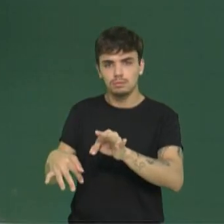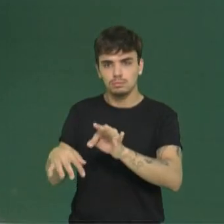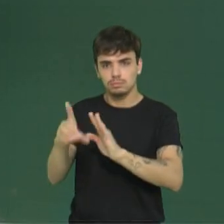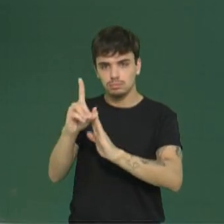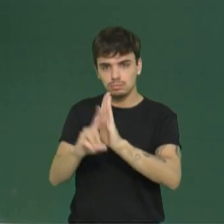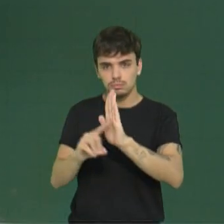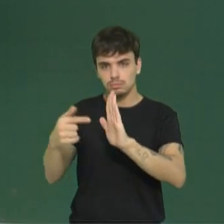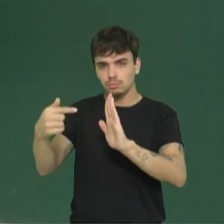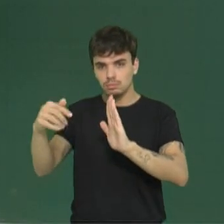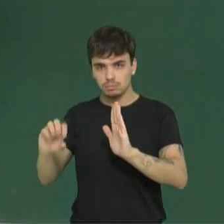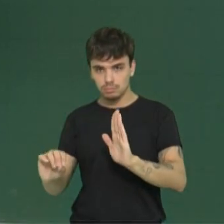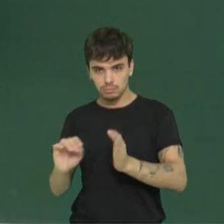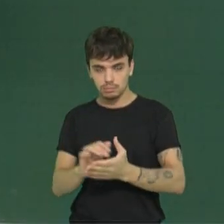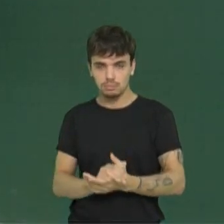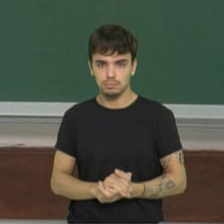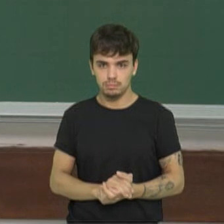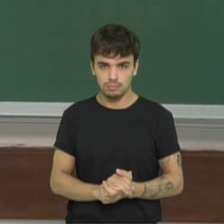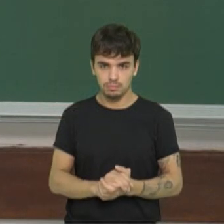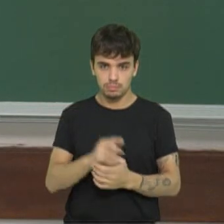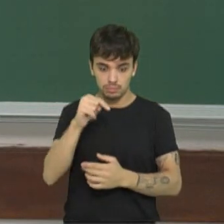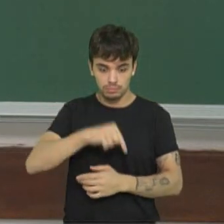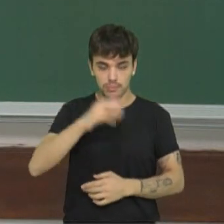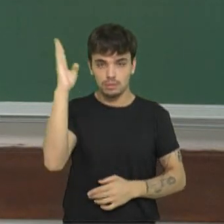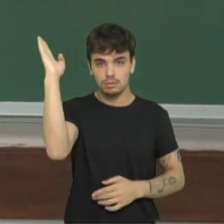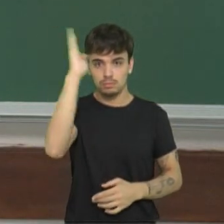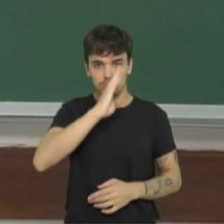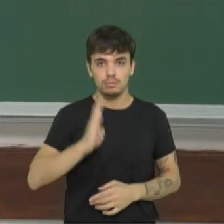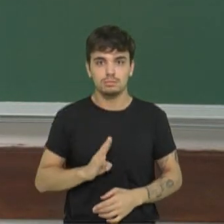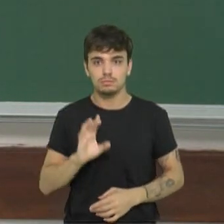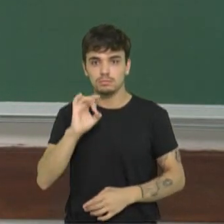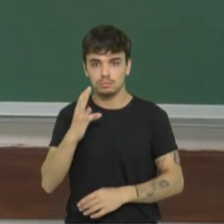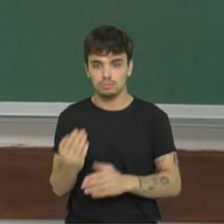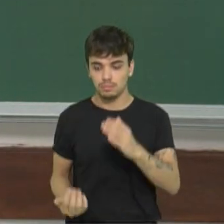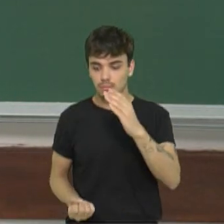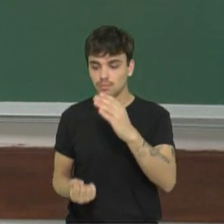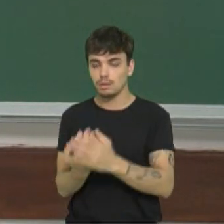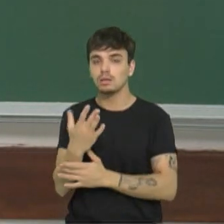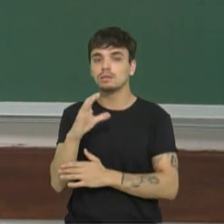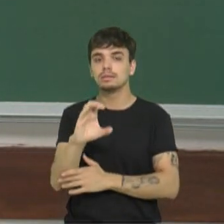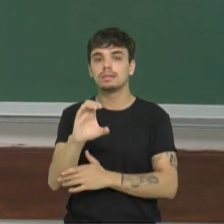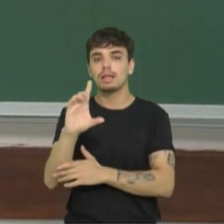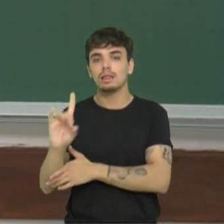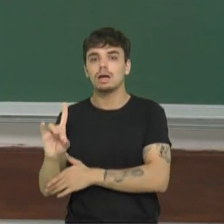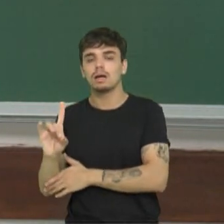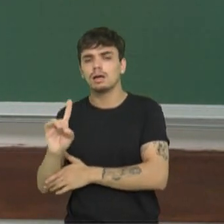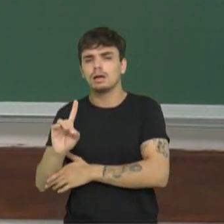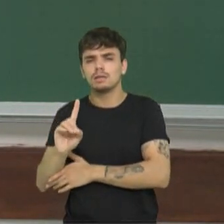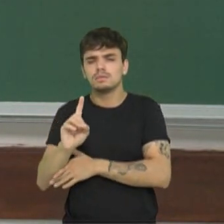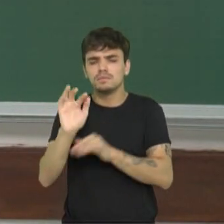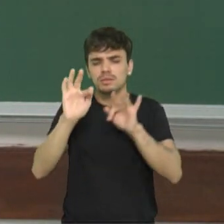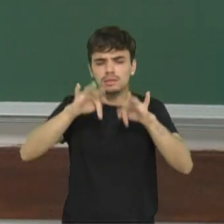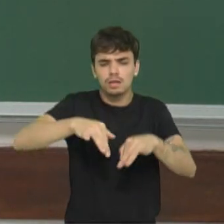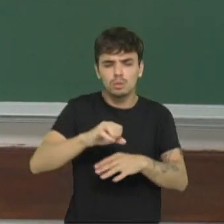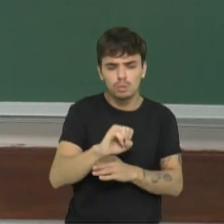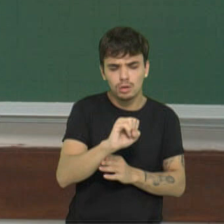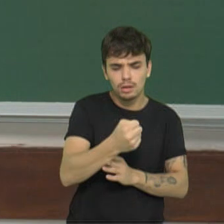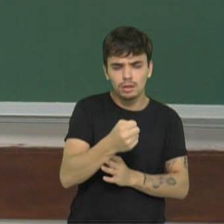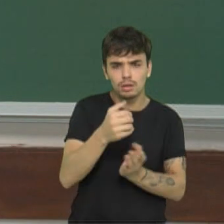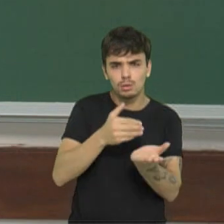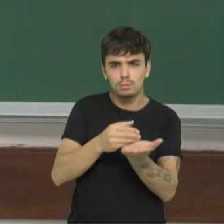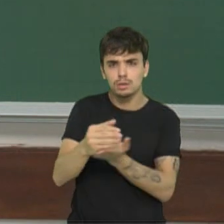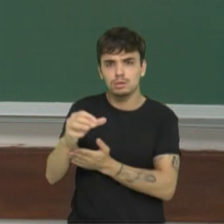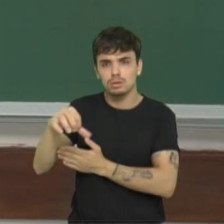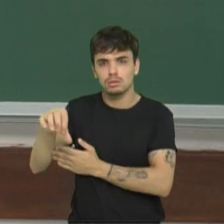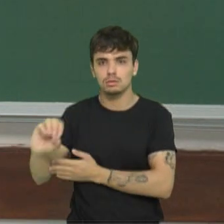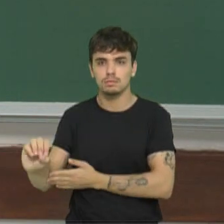70, começo de 80, tá? Aqui no Brasil, os CDs só foram aparecer no finalzinho de 80, lá no começo de